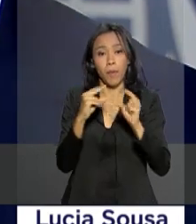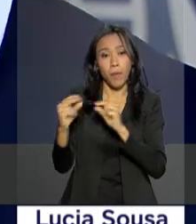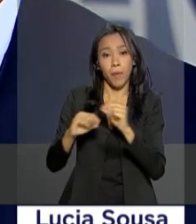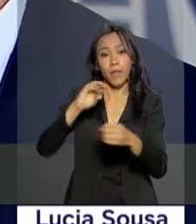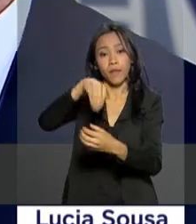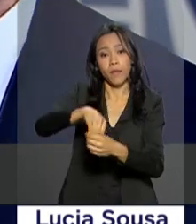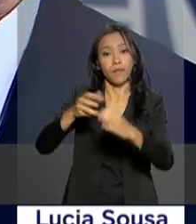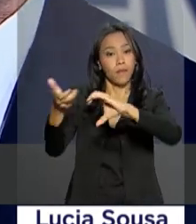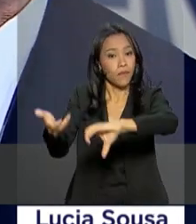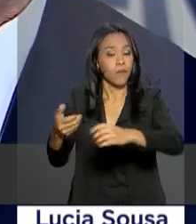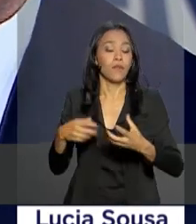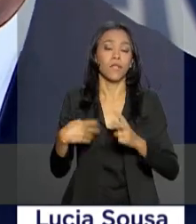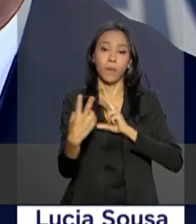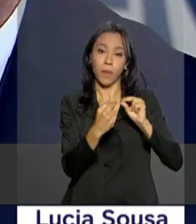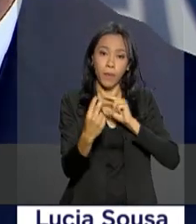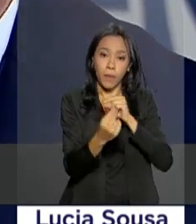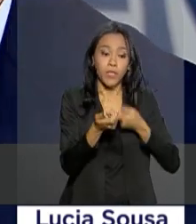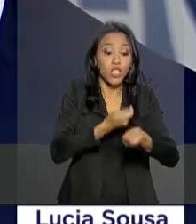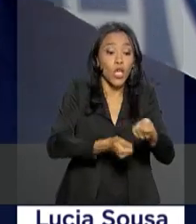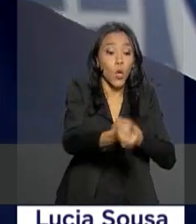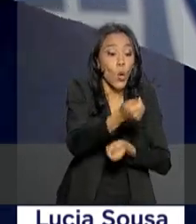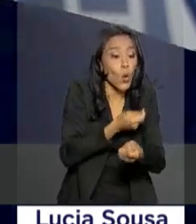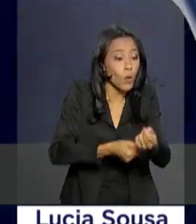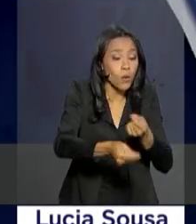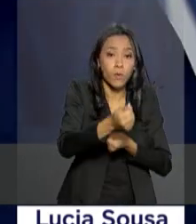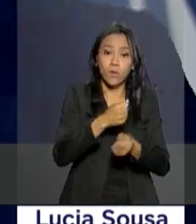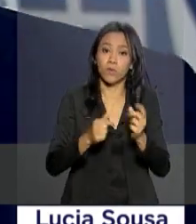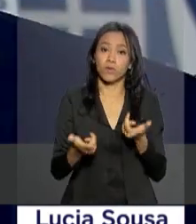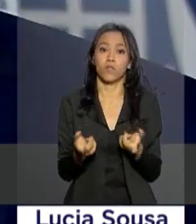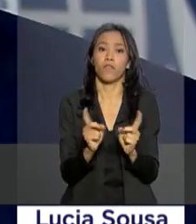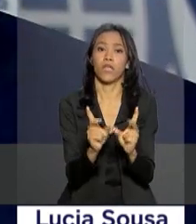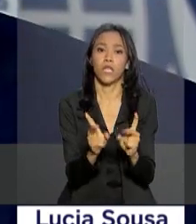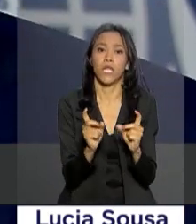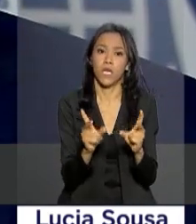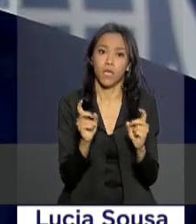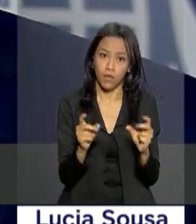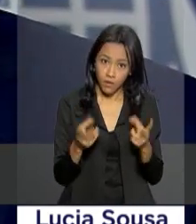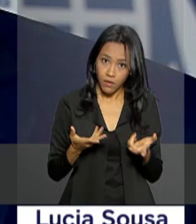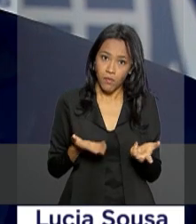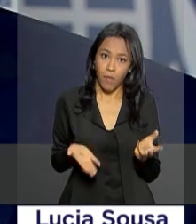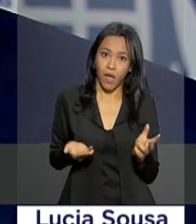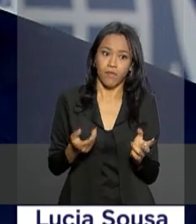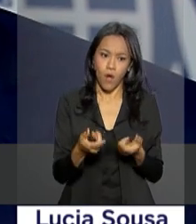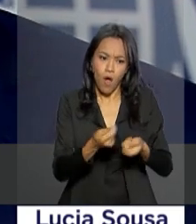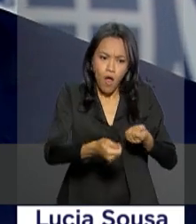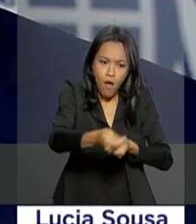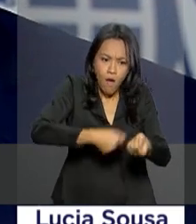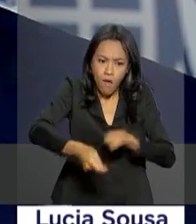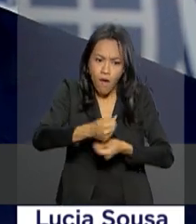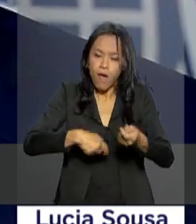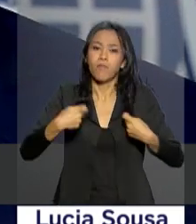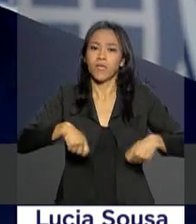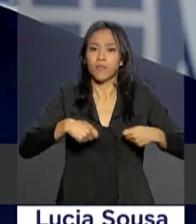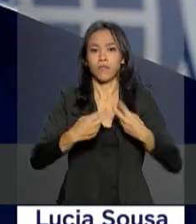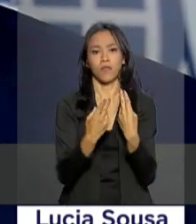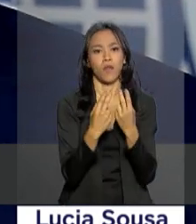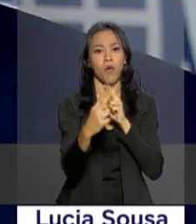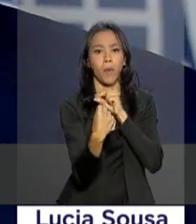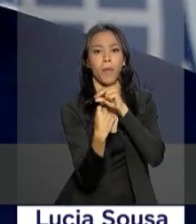diploma de negócios quando você incentiva incrementa aumenta as negociações comerciais com